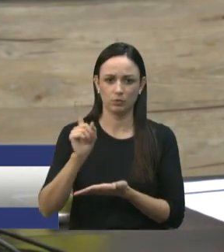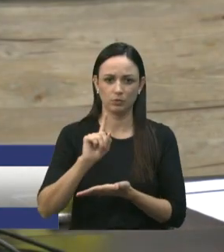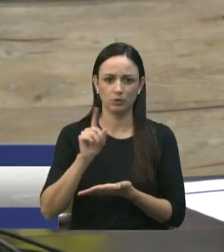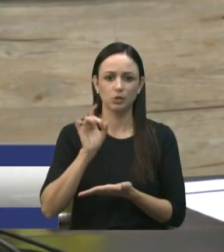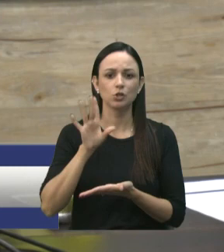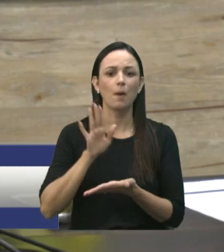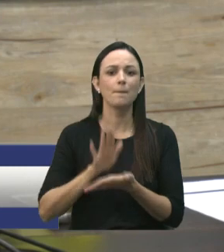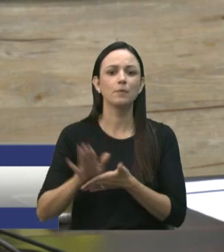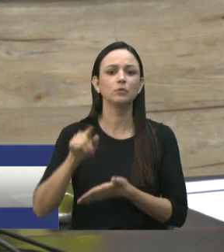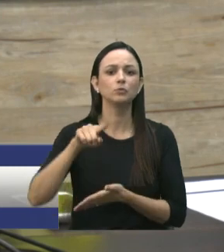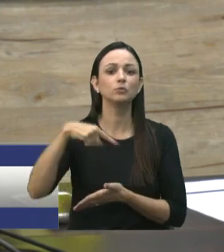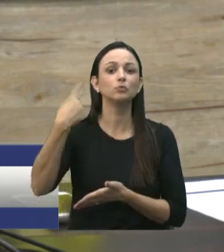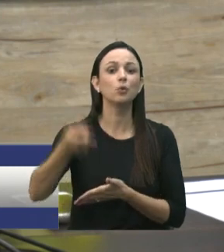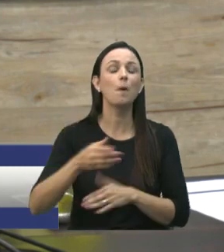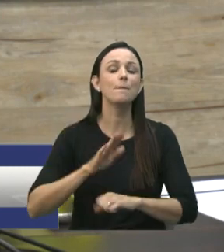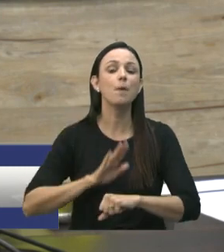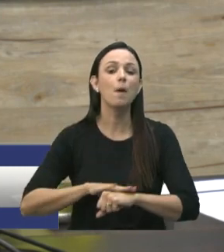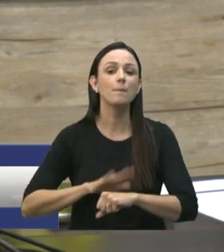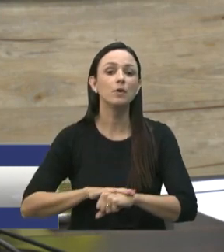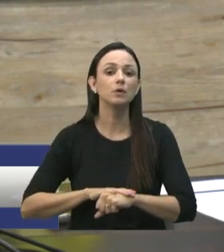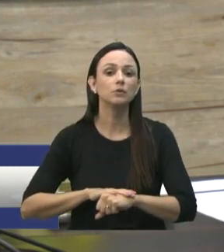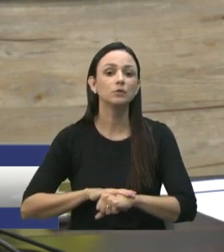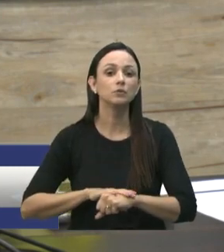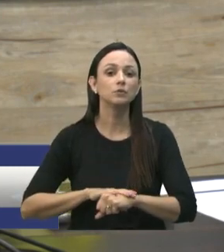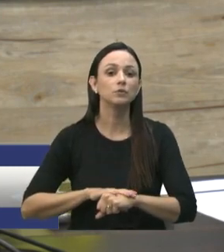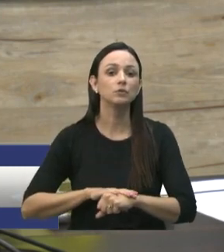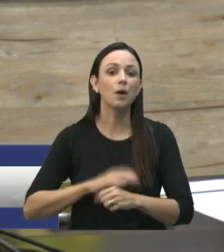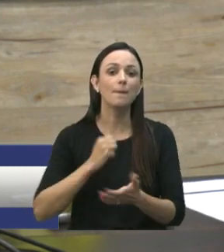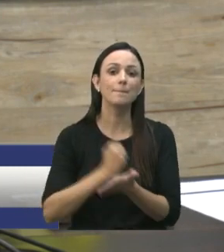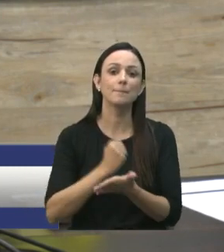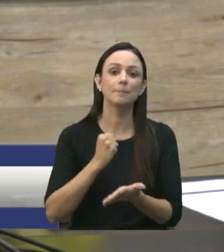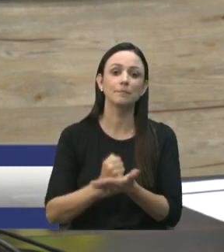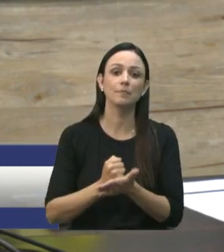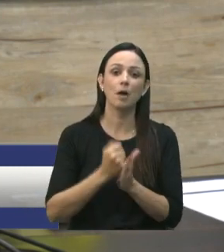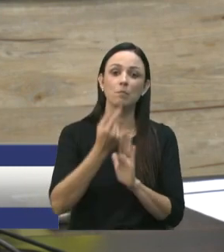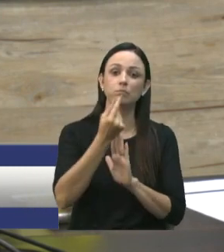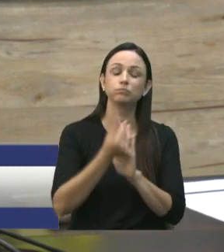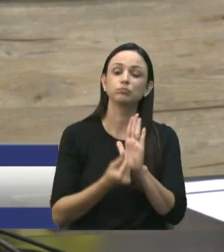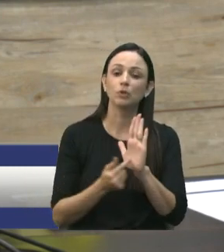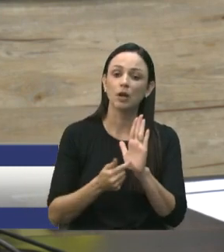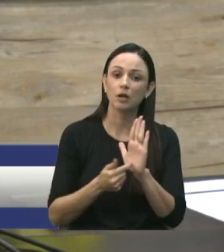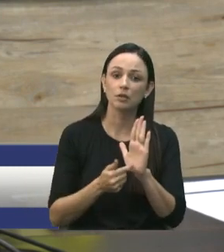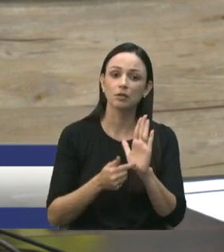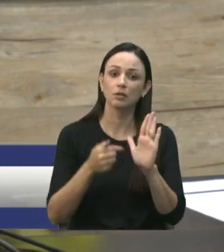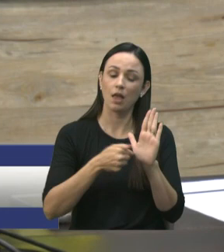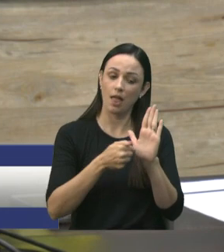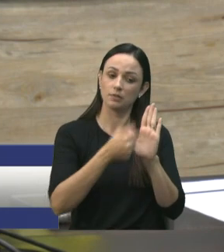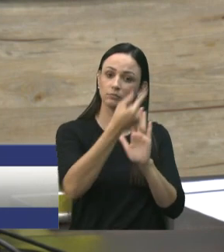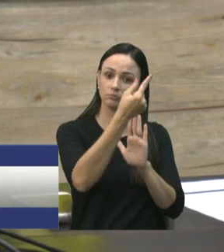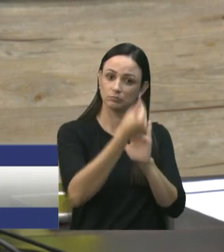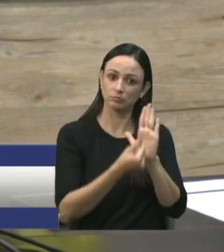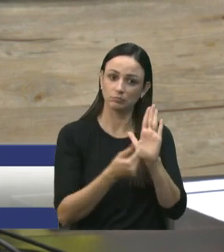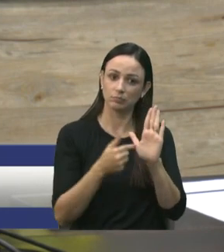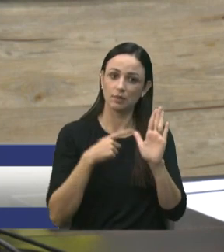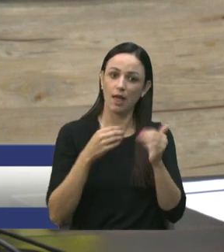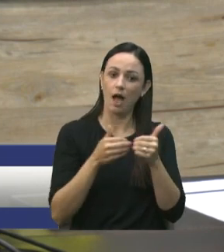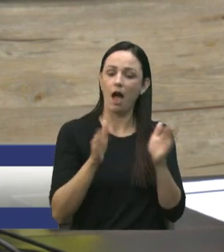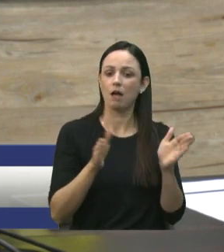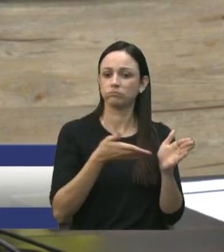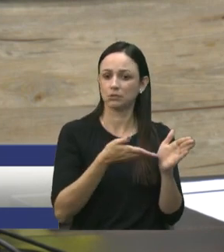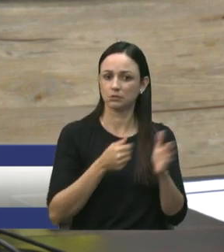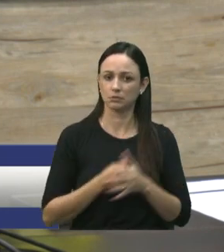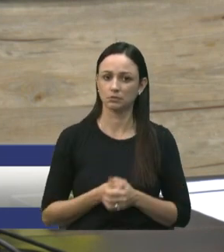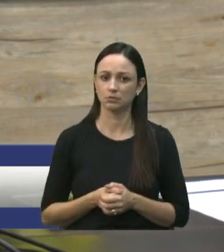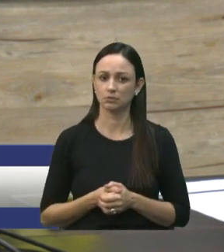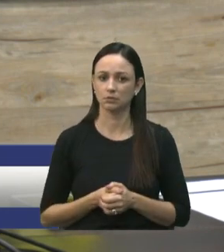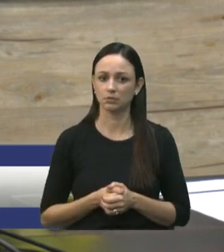ser publicada a partir do momento que for protocolado a peça orçamentária, porque ainda a peça orçamentária está em aberto.